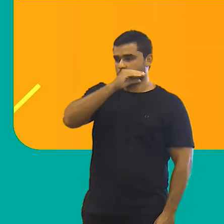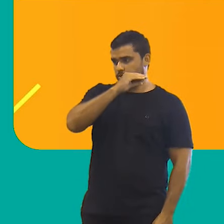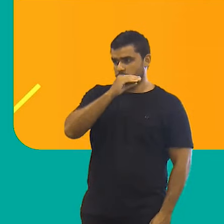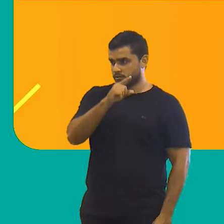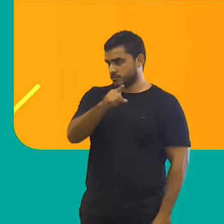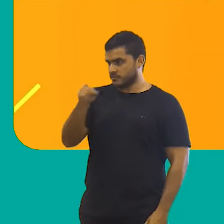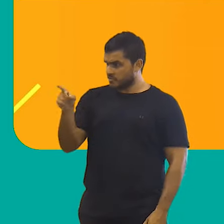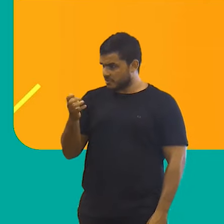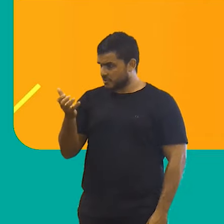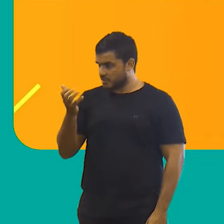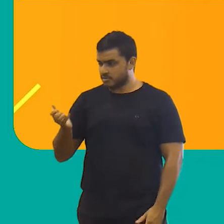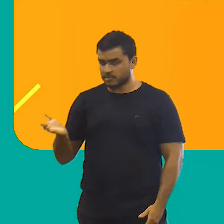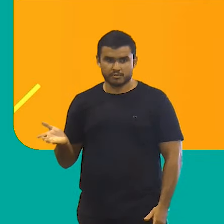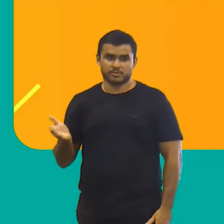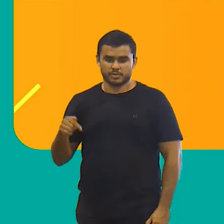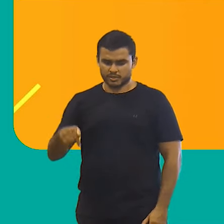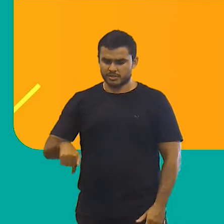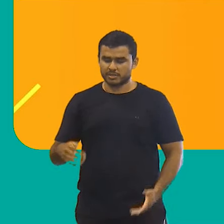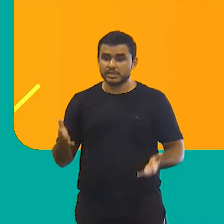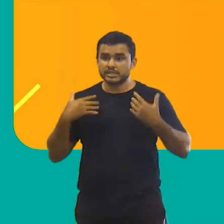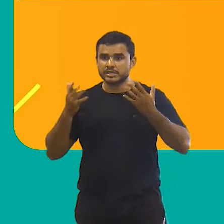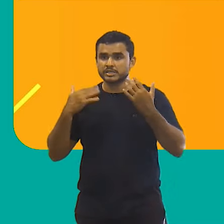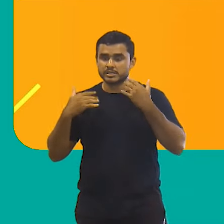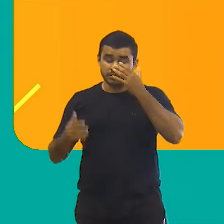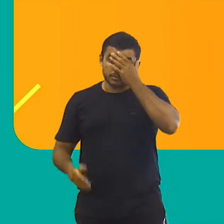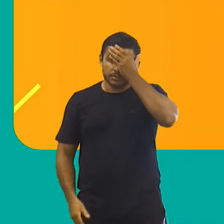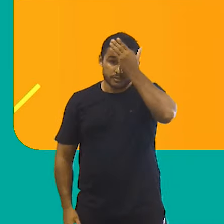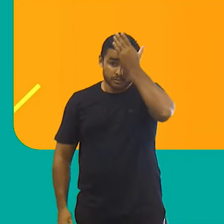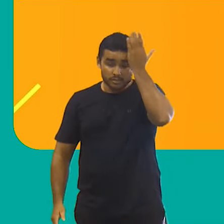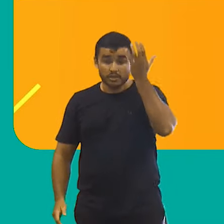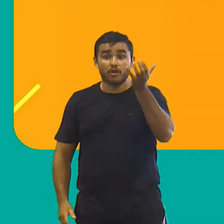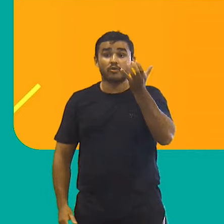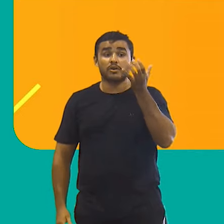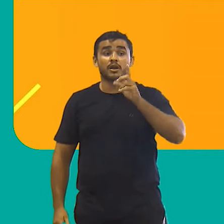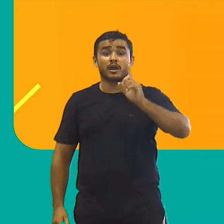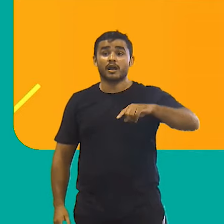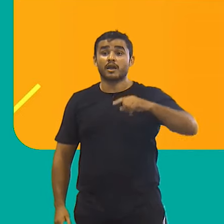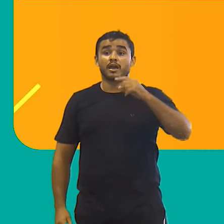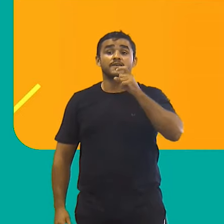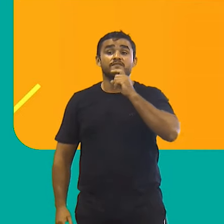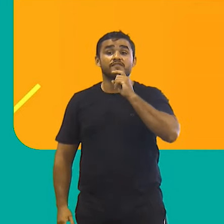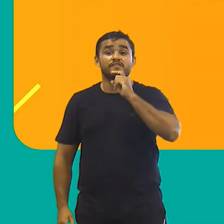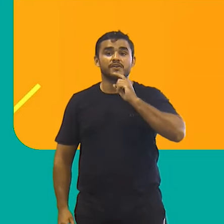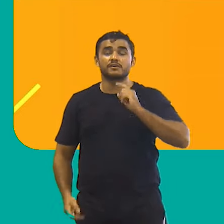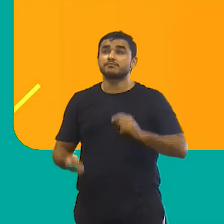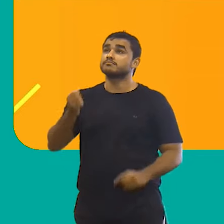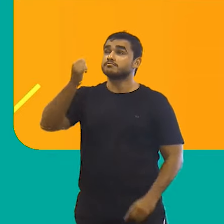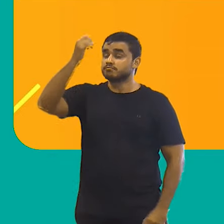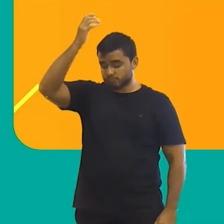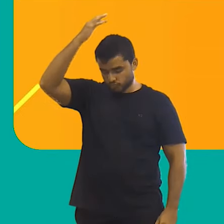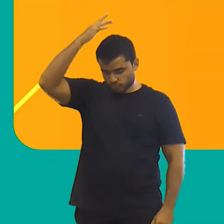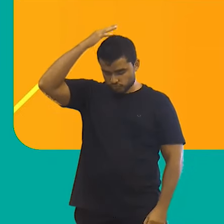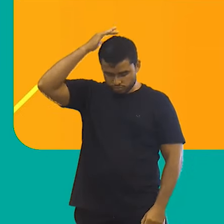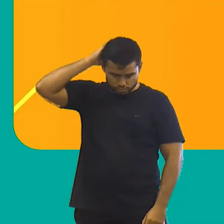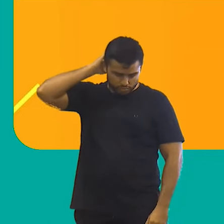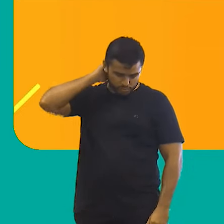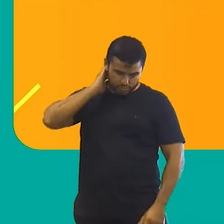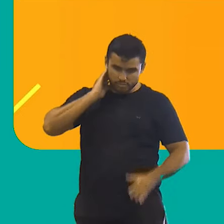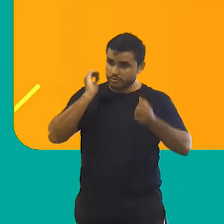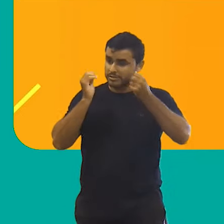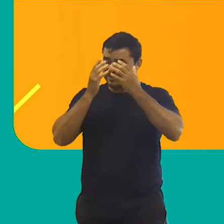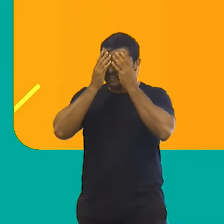vai para o inferno. Porque do jeito que está aqui, eu queria aquela água mais gelada que tem, que desceria assim da bica da serra. Mano, como